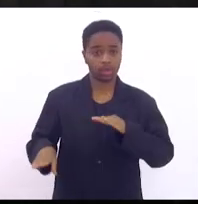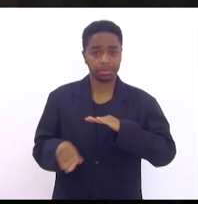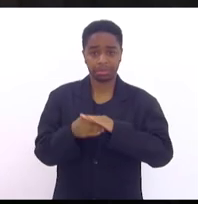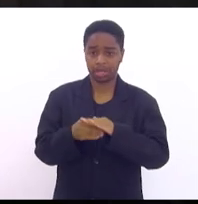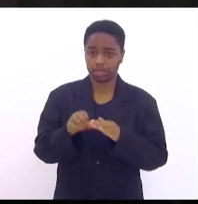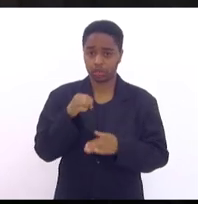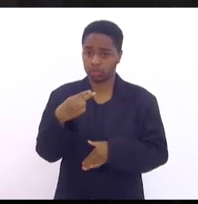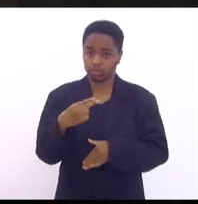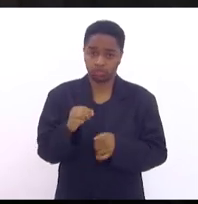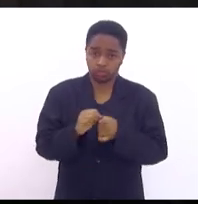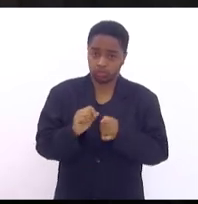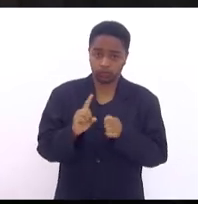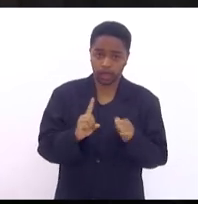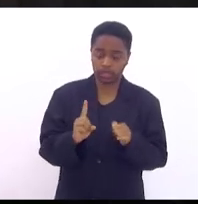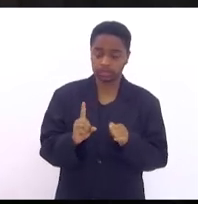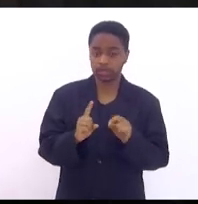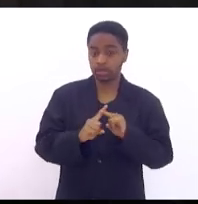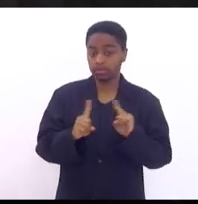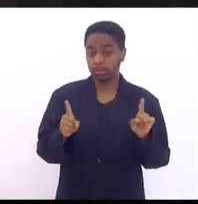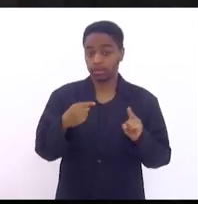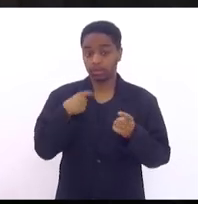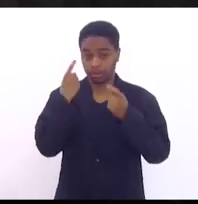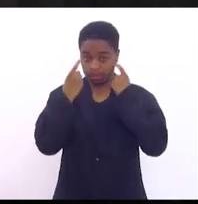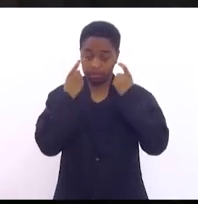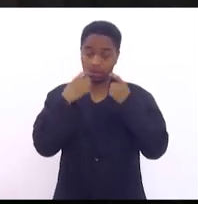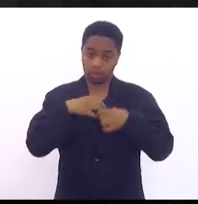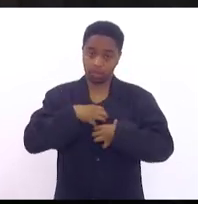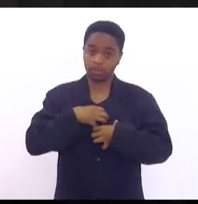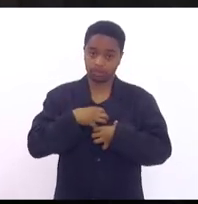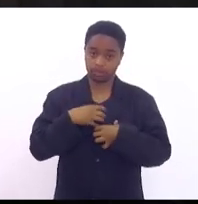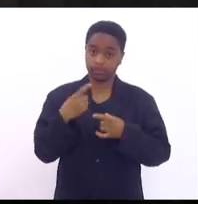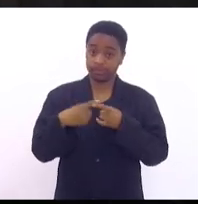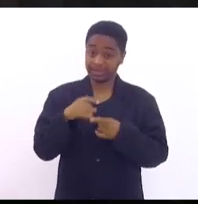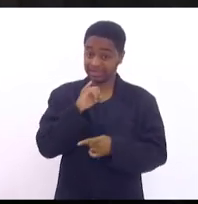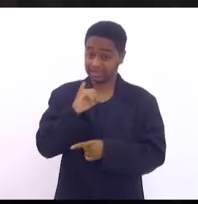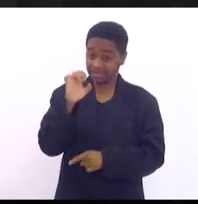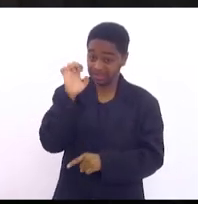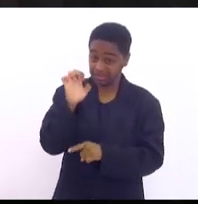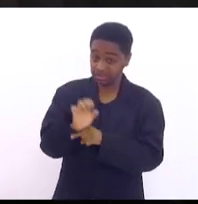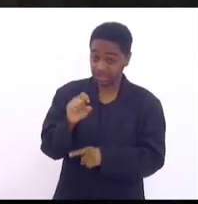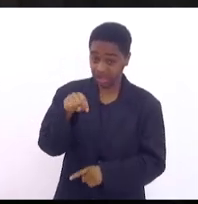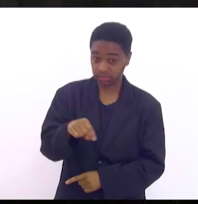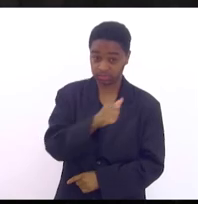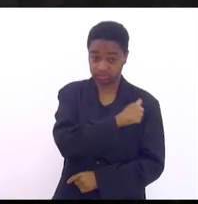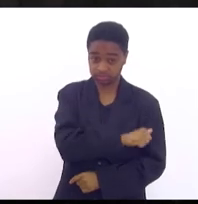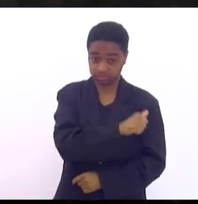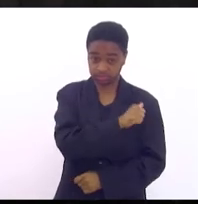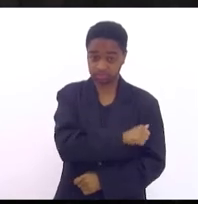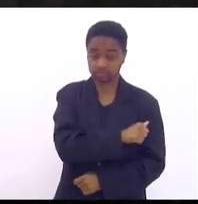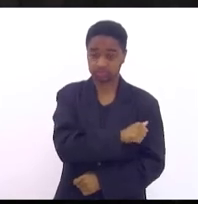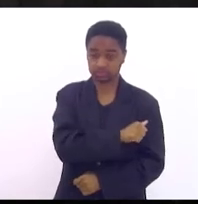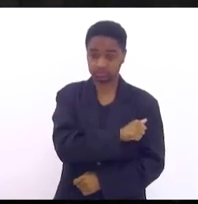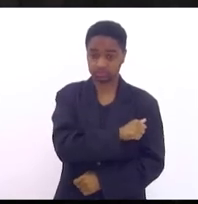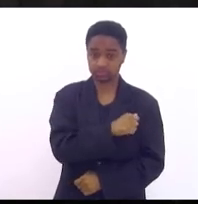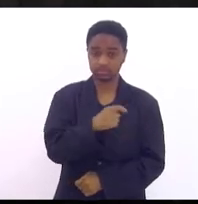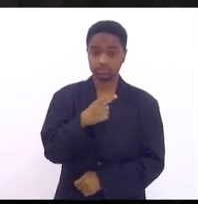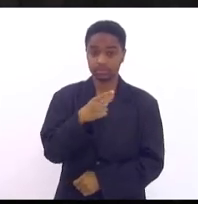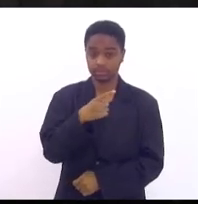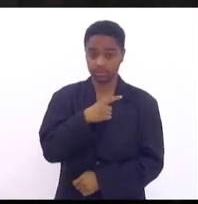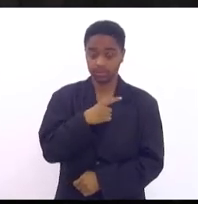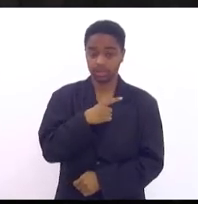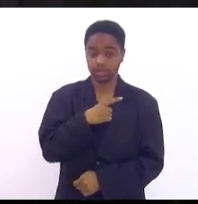emendar. Eu estou preocupado. Se o Estado do Rio de Janeiro tiver um déficit